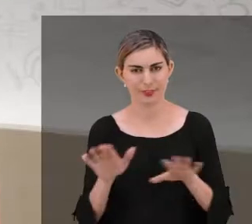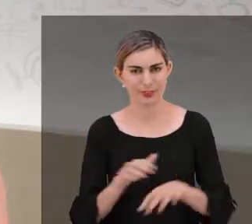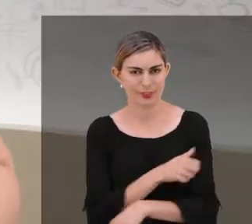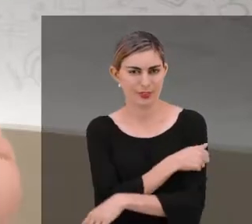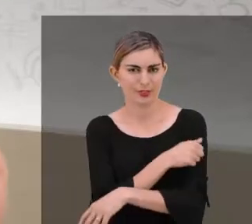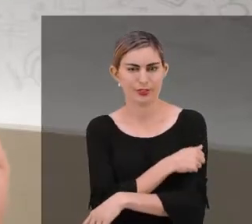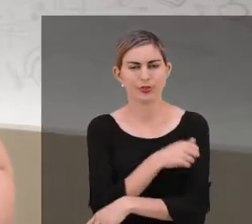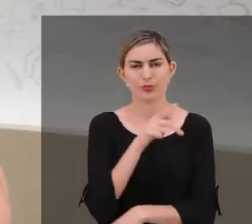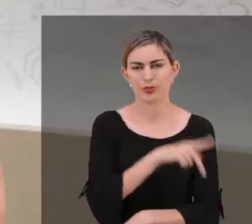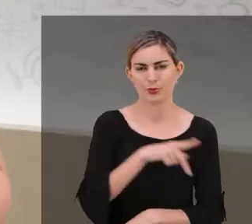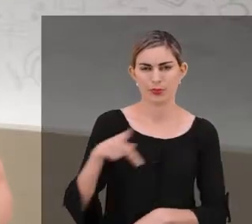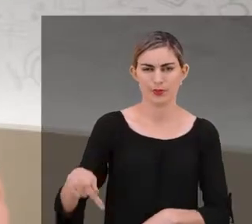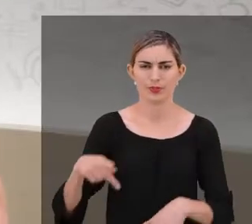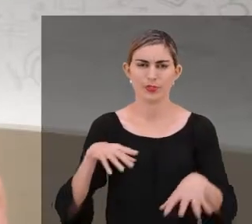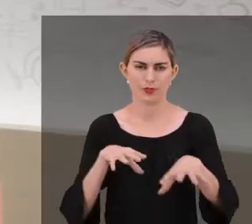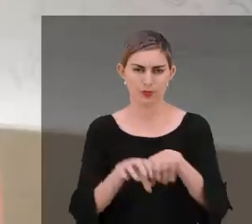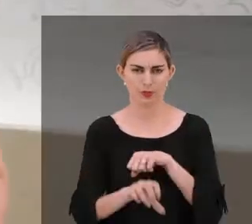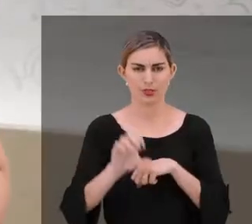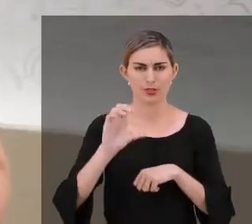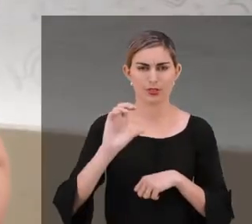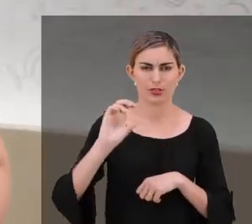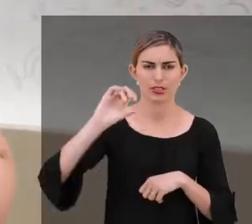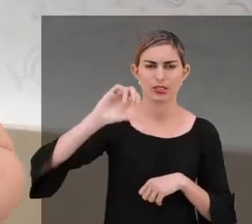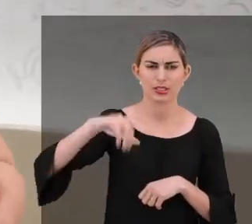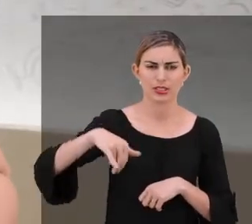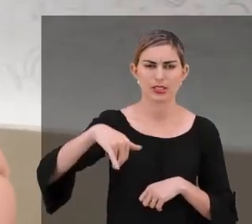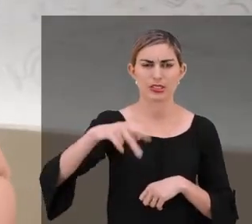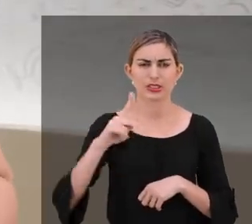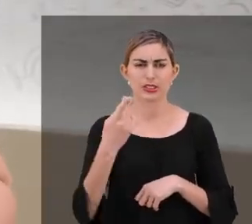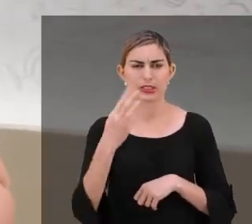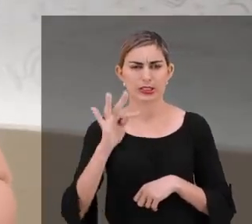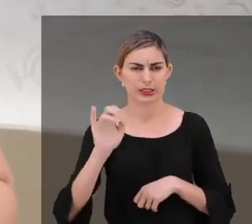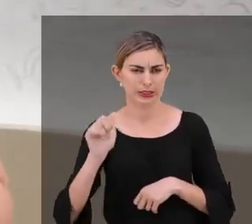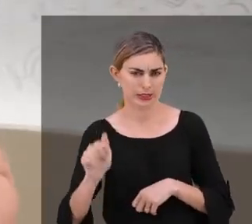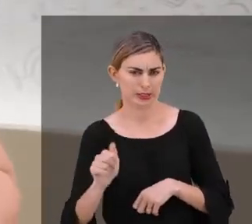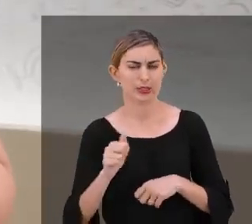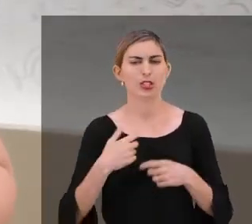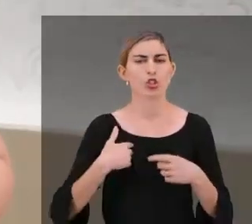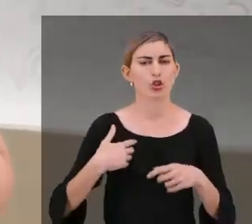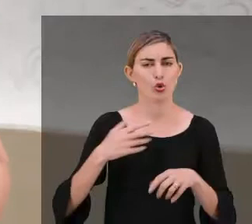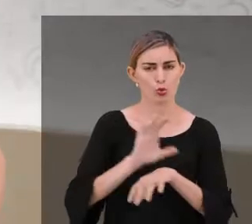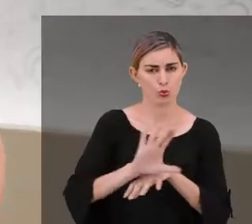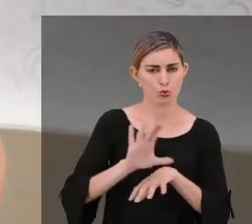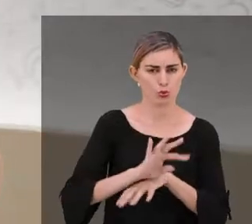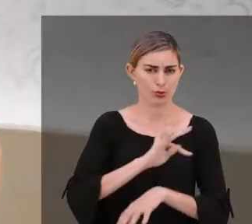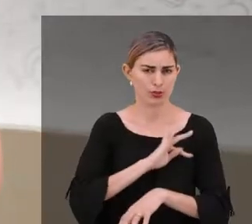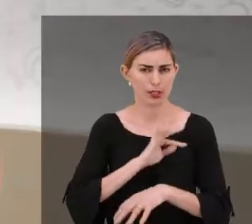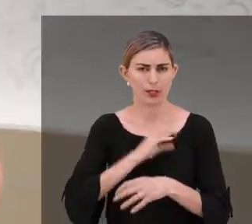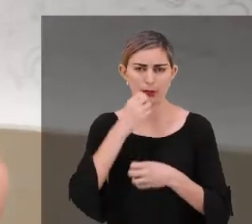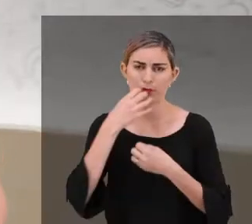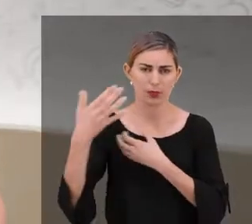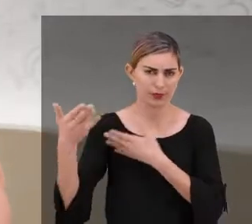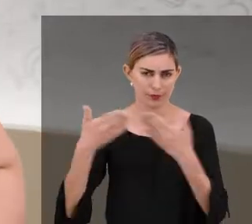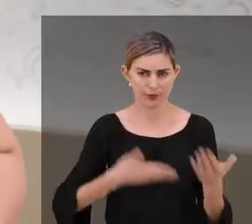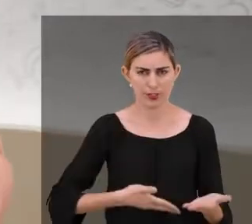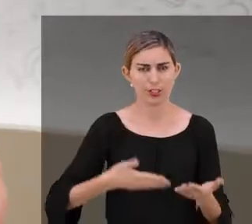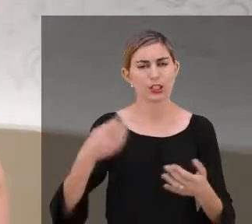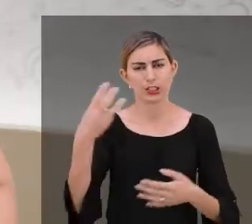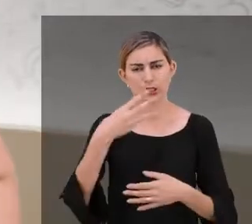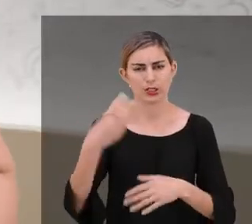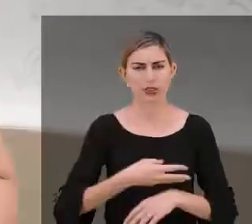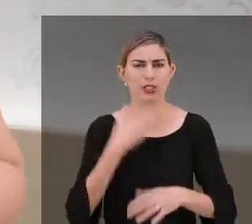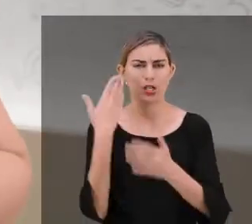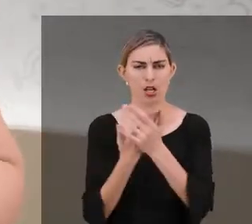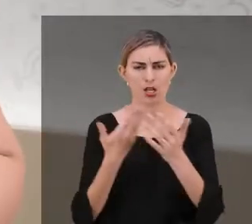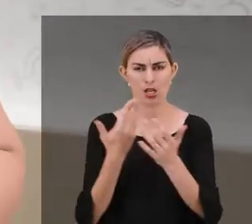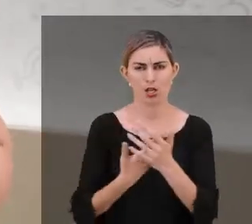Olá, alunos! Sou a professora formadora Cíntia Cavalcante do curso técnico em informática da ETEPAC. Sejam bem-vindos à